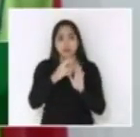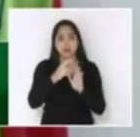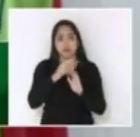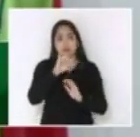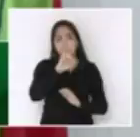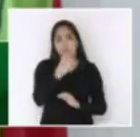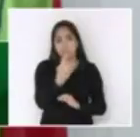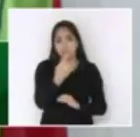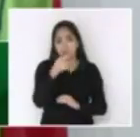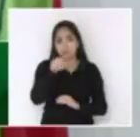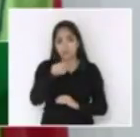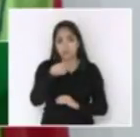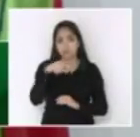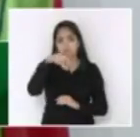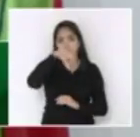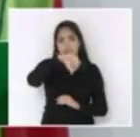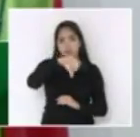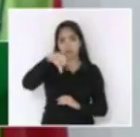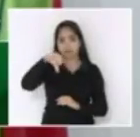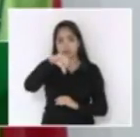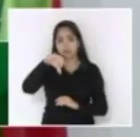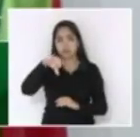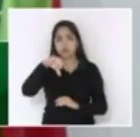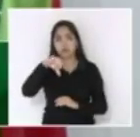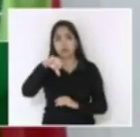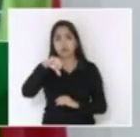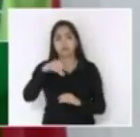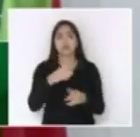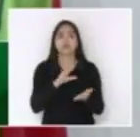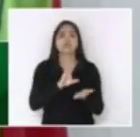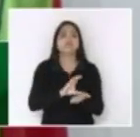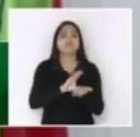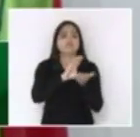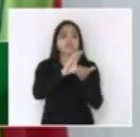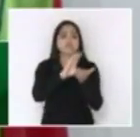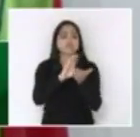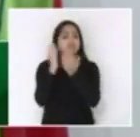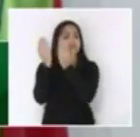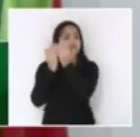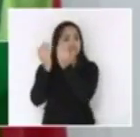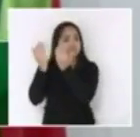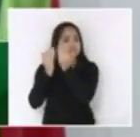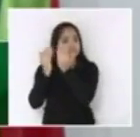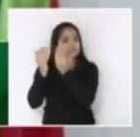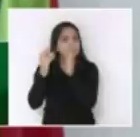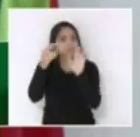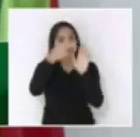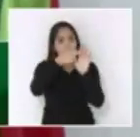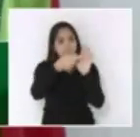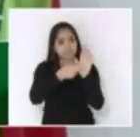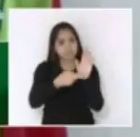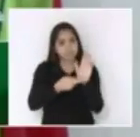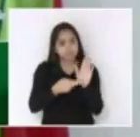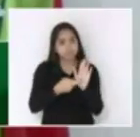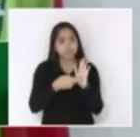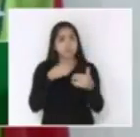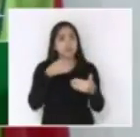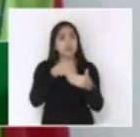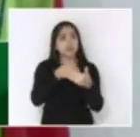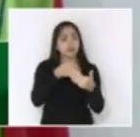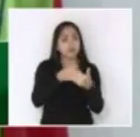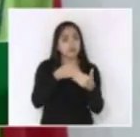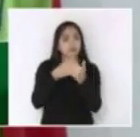1.99 do Conselho Federal de Psicologia, que trata das diretrizes que impedem terapeutas e psicólogos